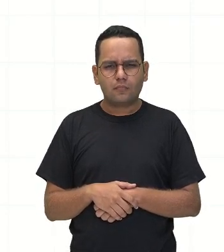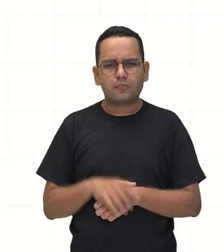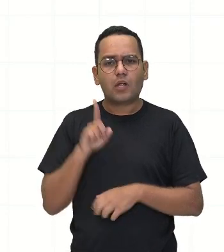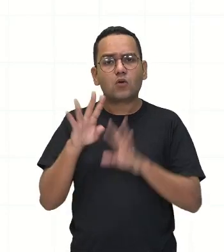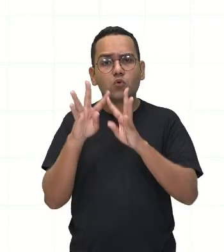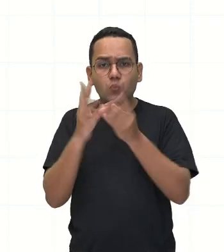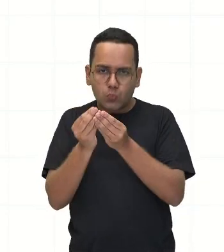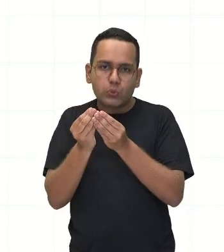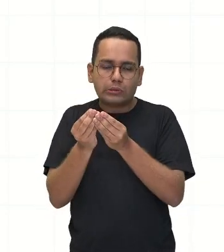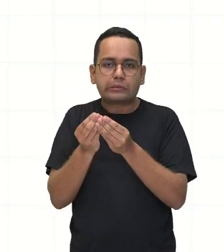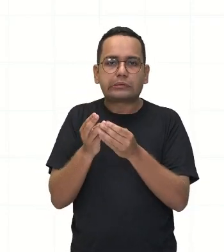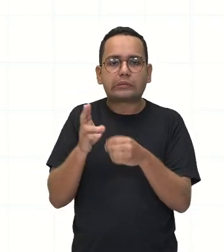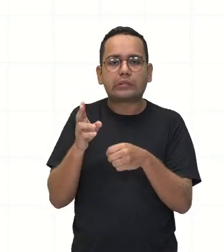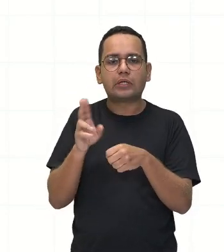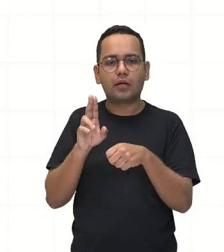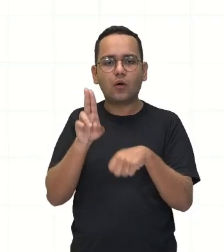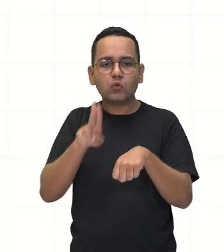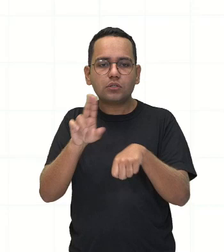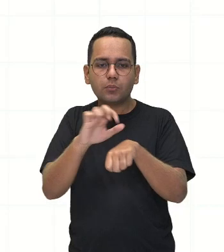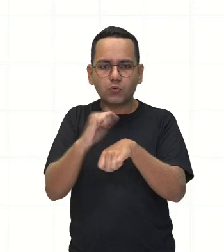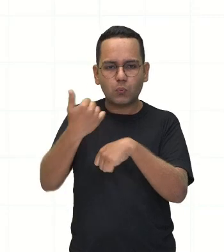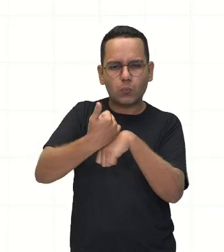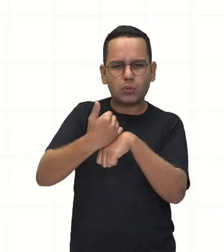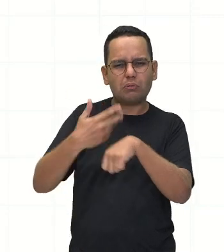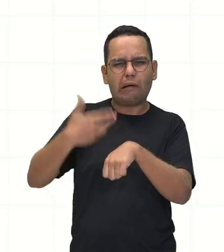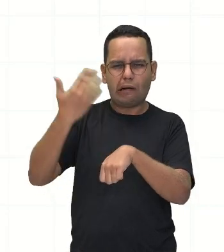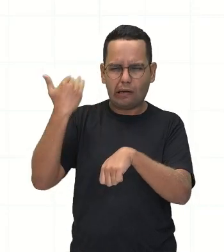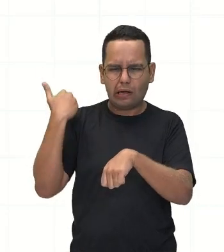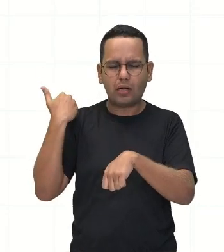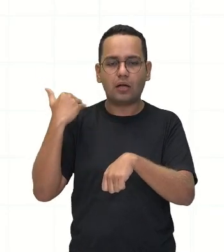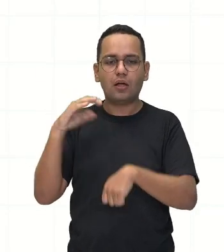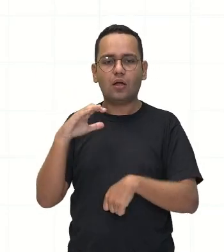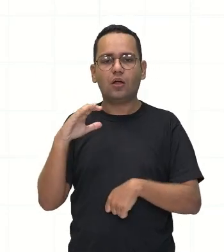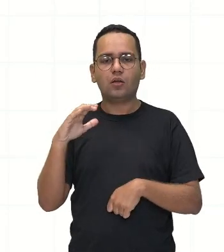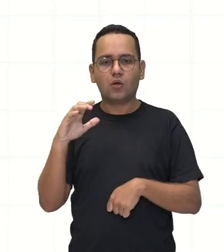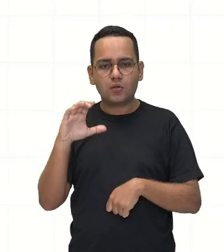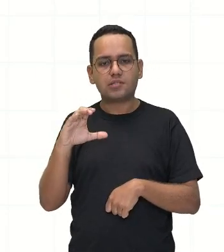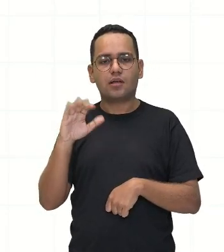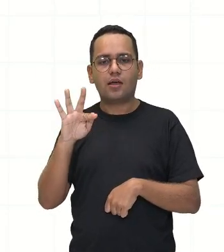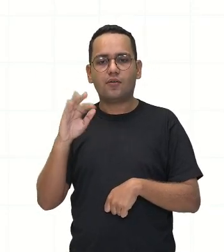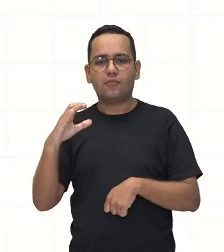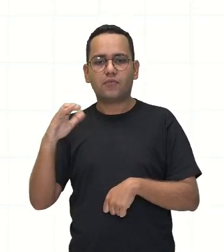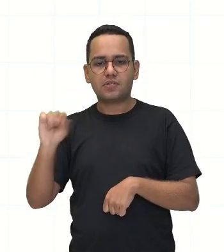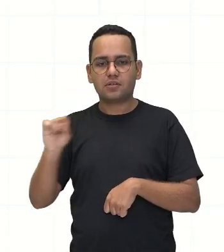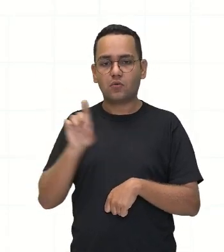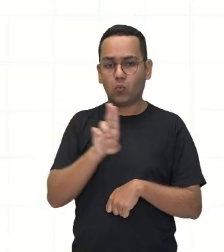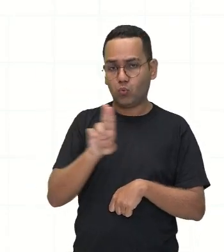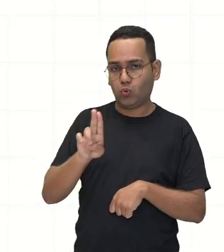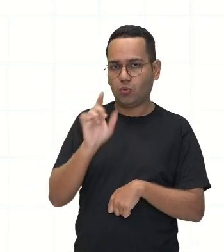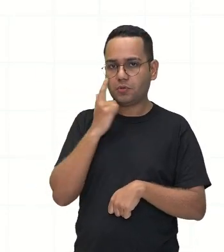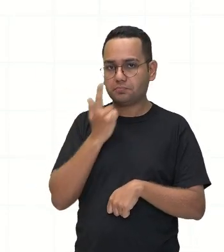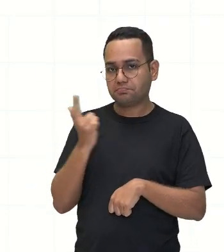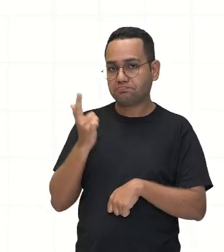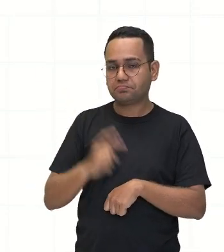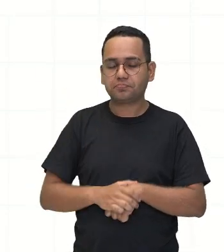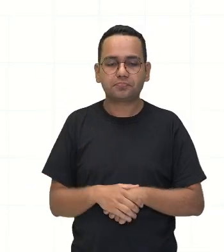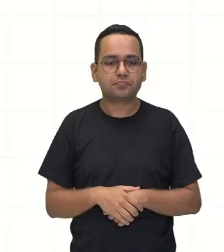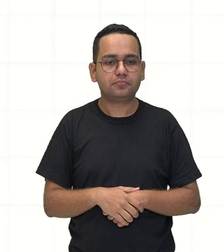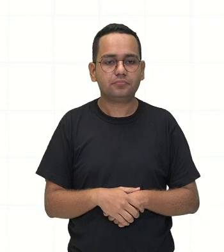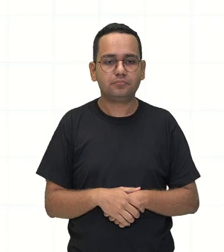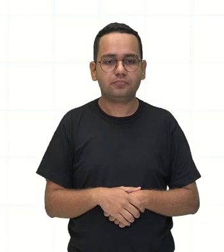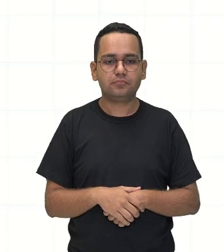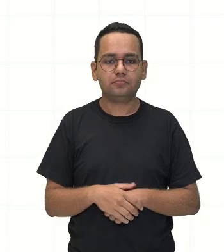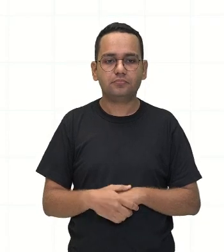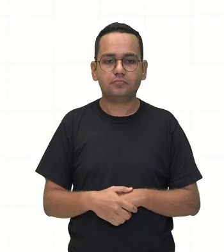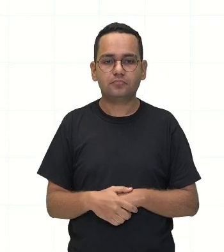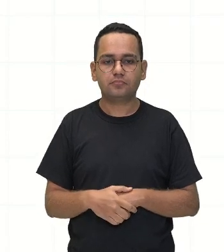umas substâncias muito famosas no passado, que são os CF6, tá? Esses CF6 eles